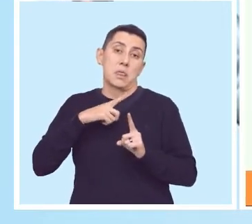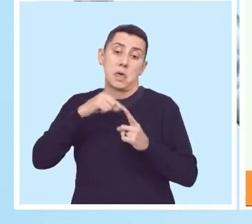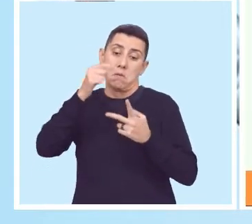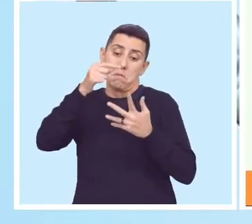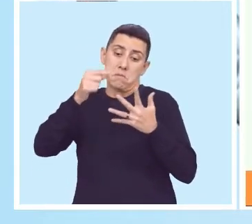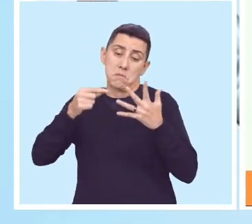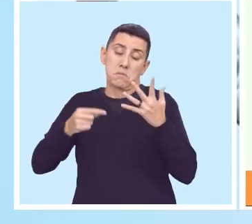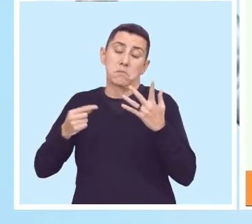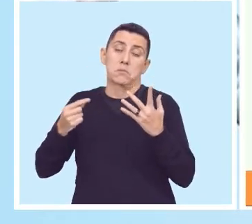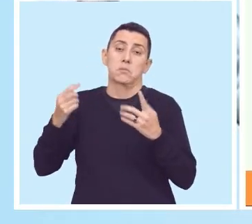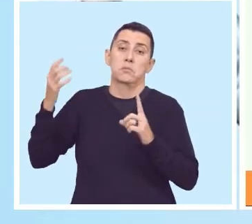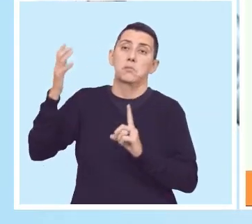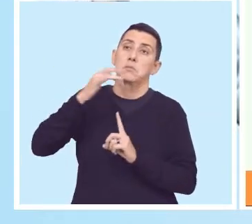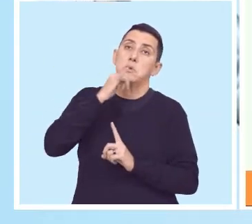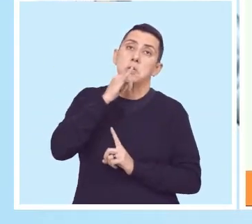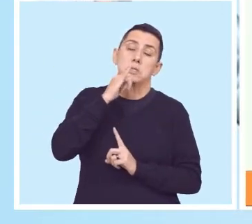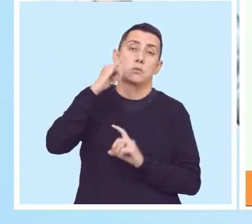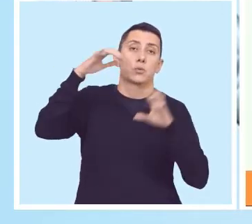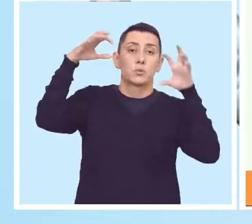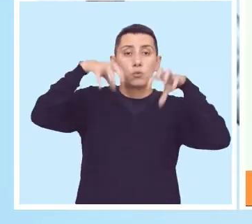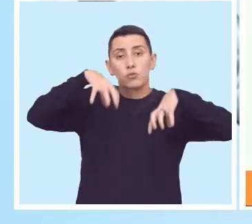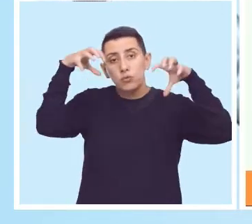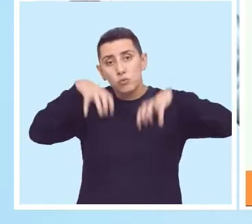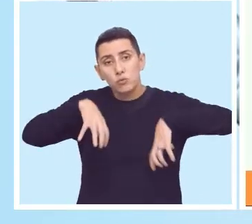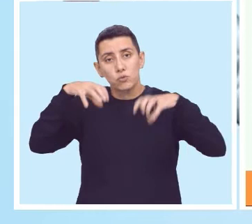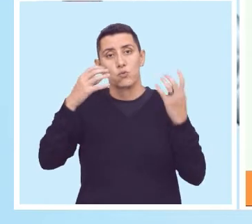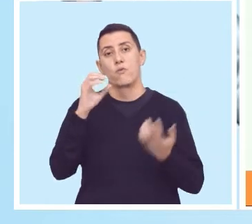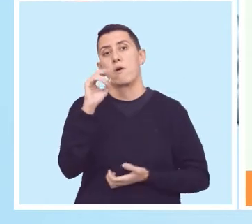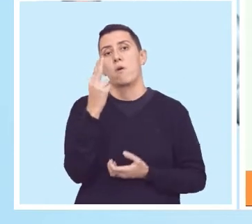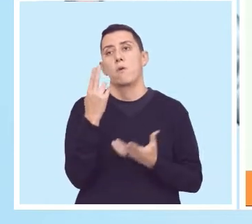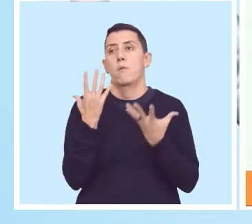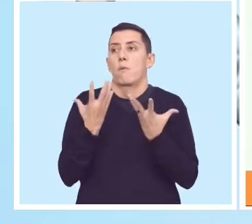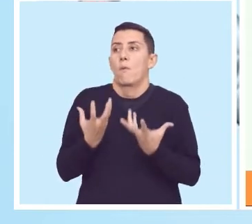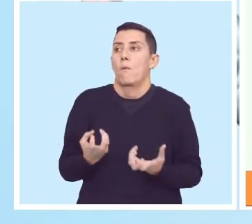aquilo. Choveu muito, está seco,